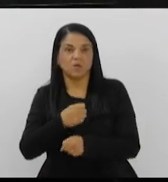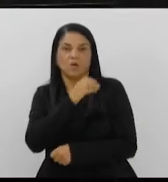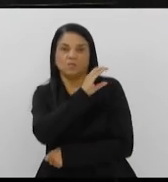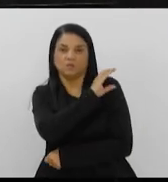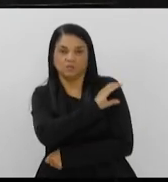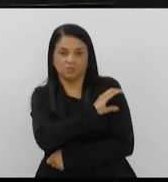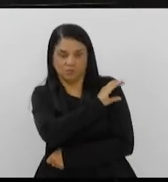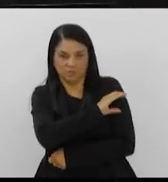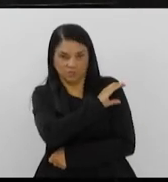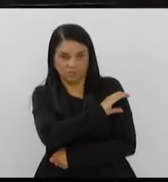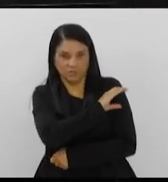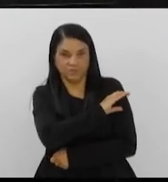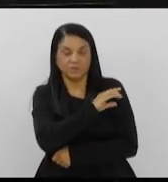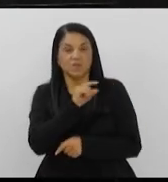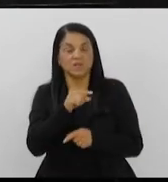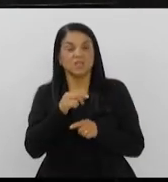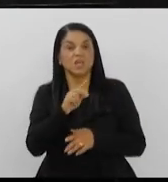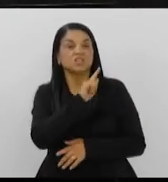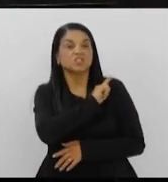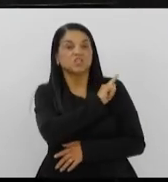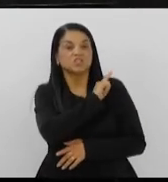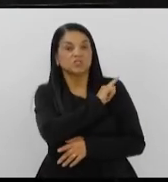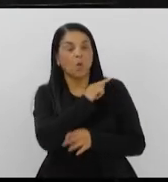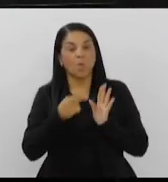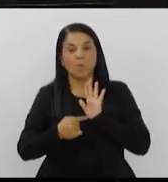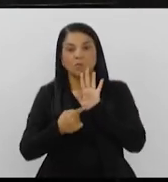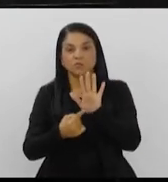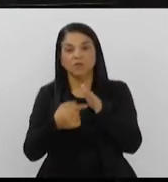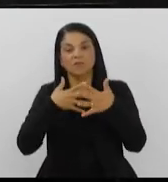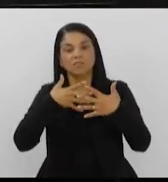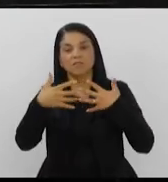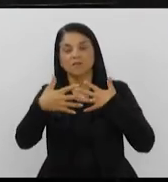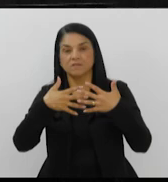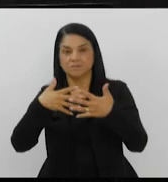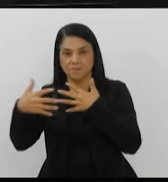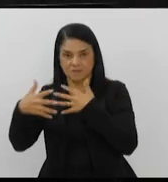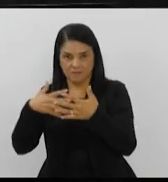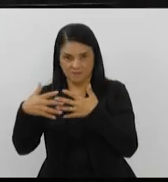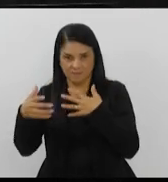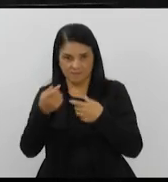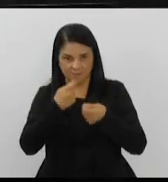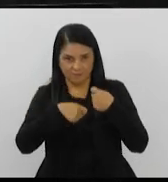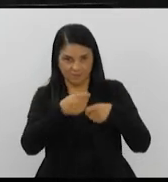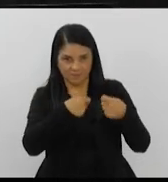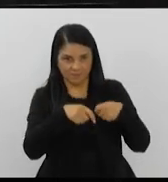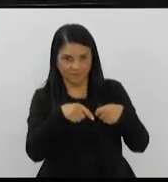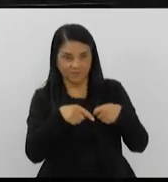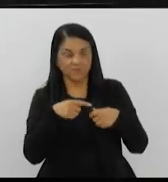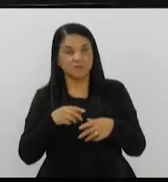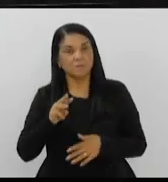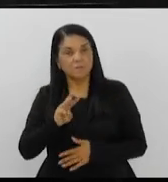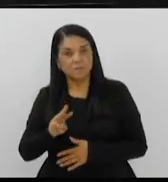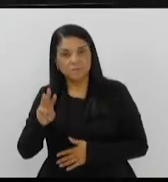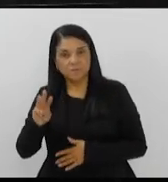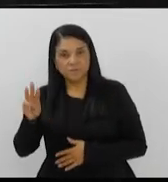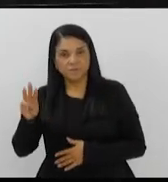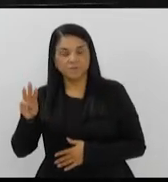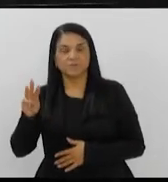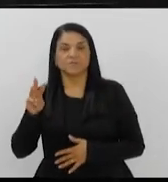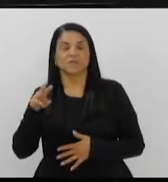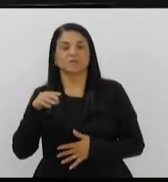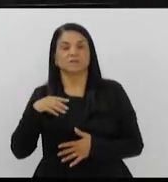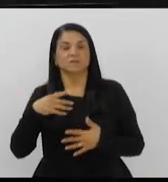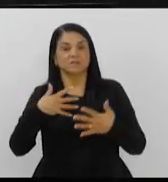desse dinheiro com transparência, que é o que não tem hoje na cidade. Você entra no portal da transparência da Prefeitura de Campos, deputado